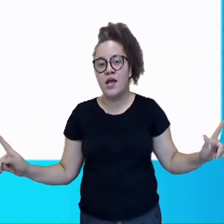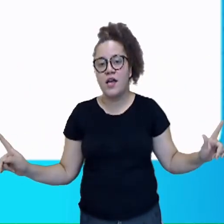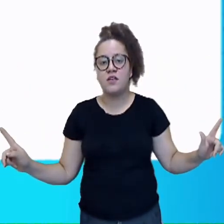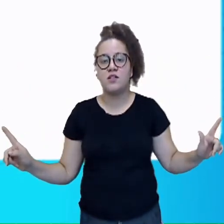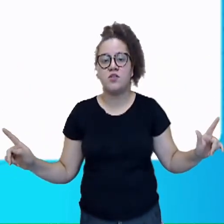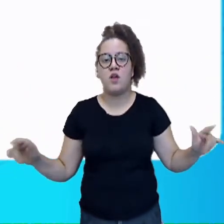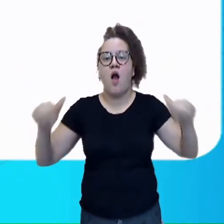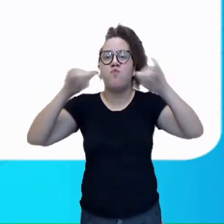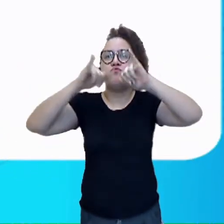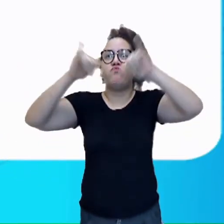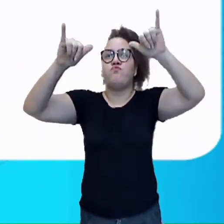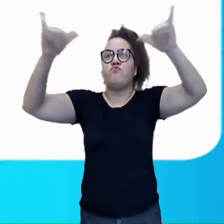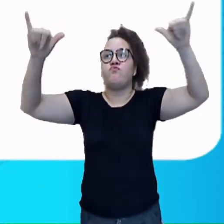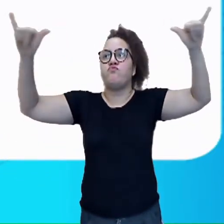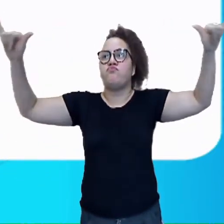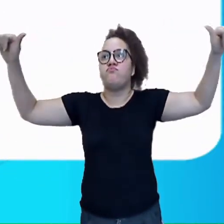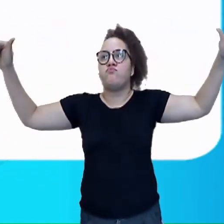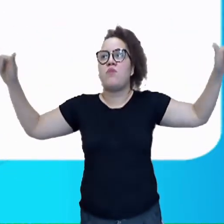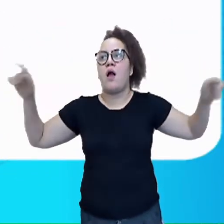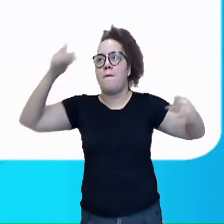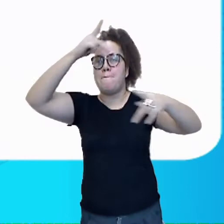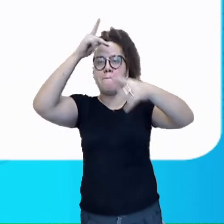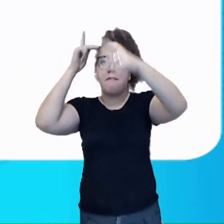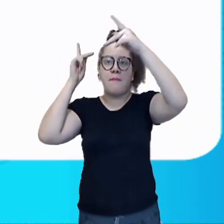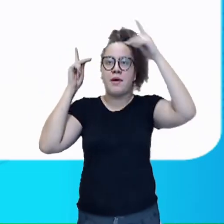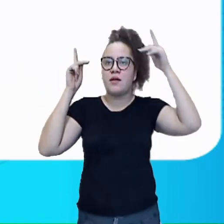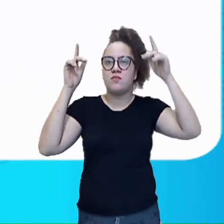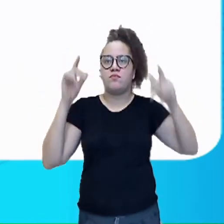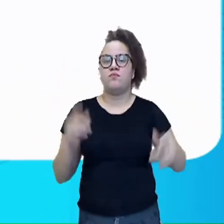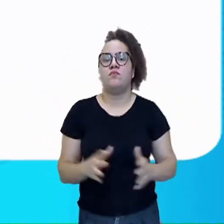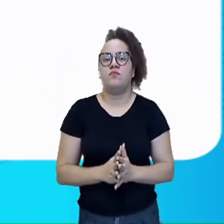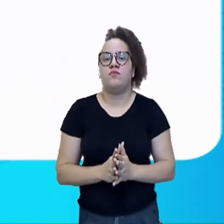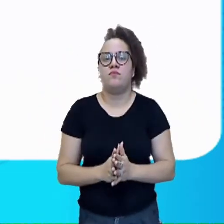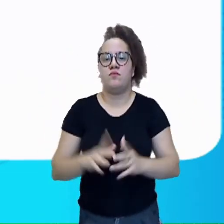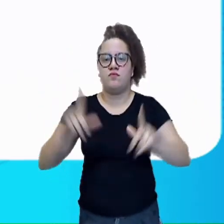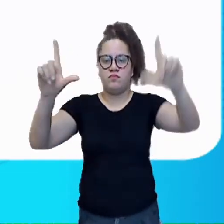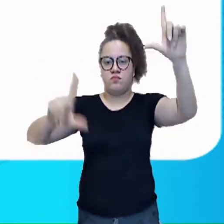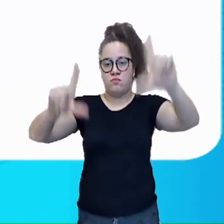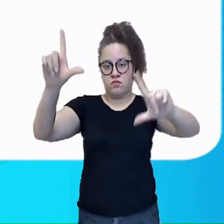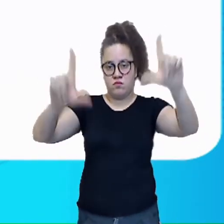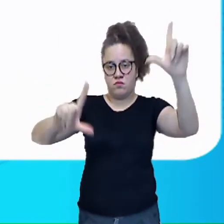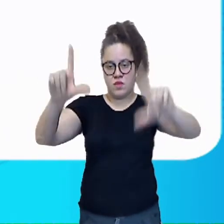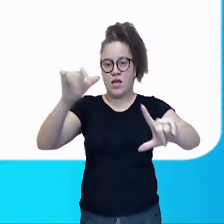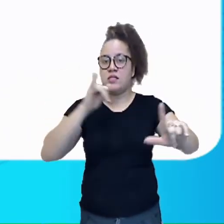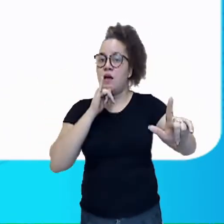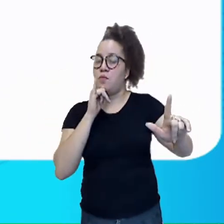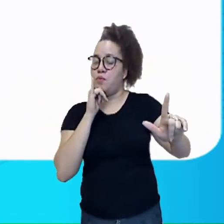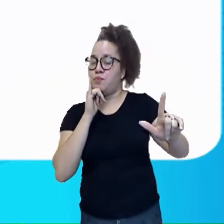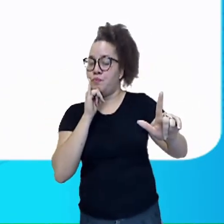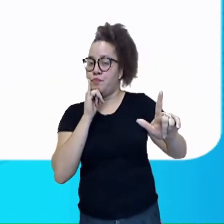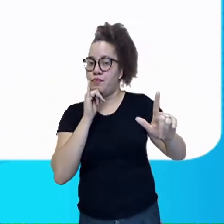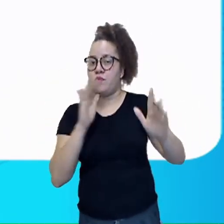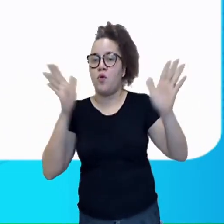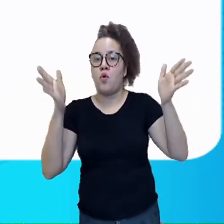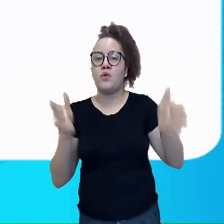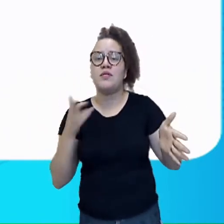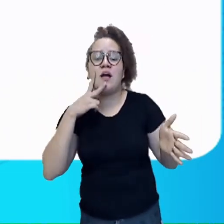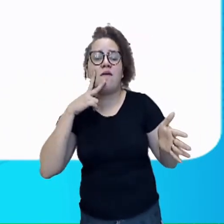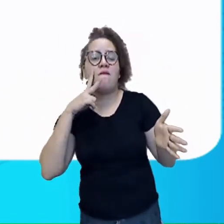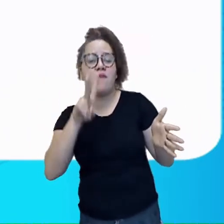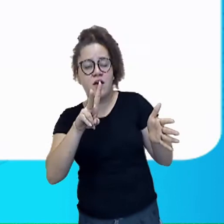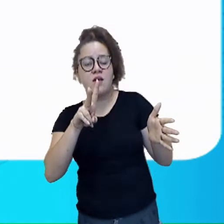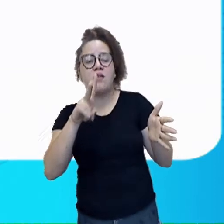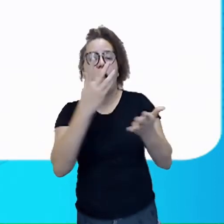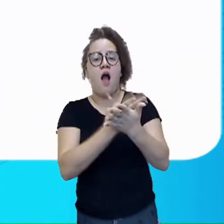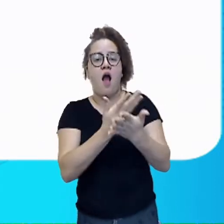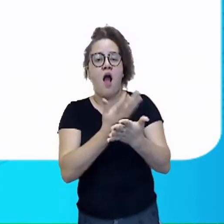maior amplitude nessa informação. Como, por exemplo, a televisão. Hoje você está assistindo a aula e